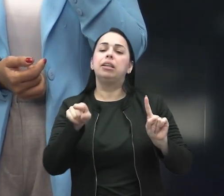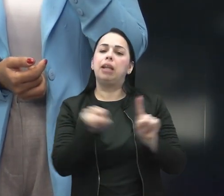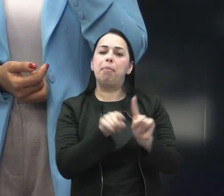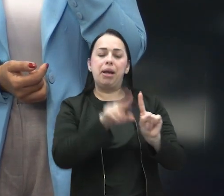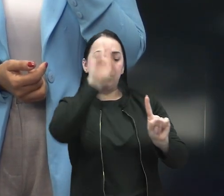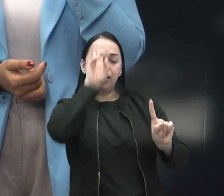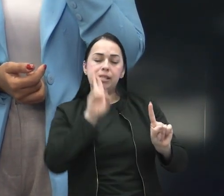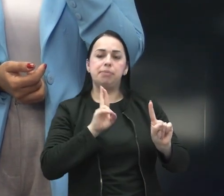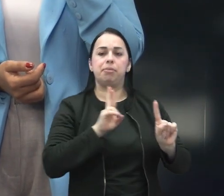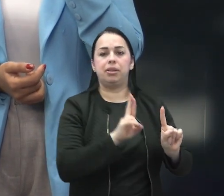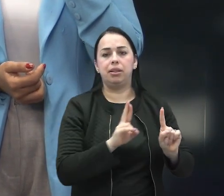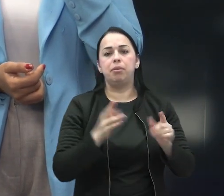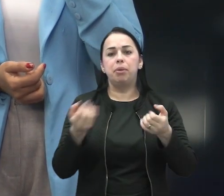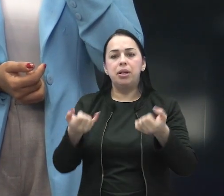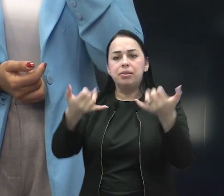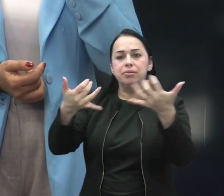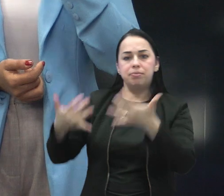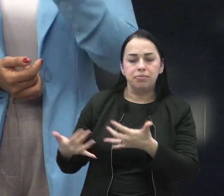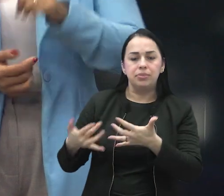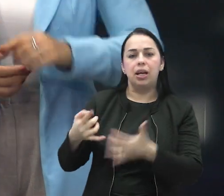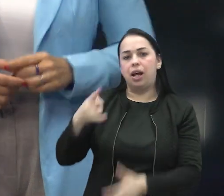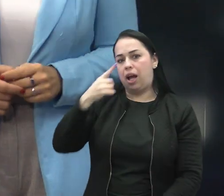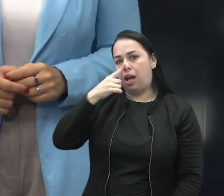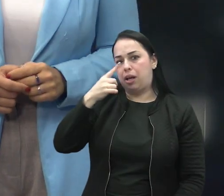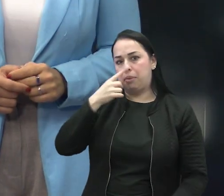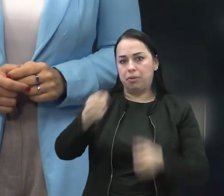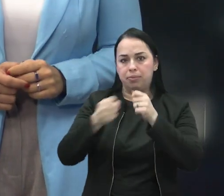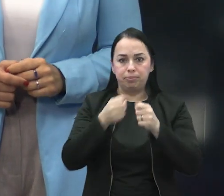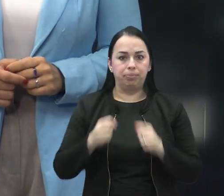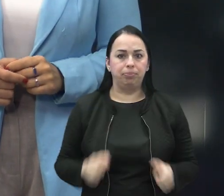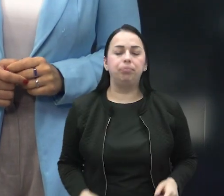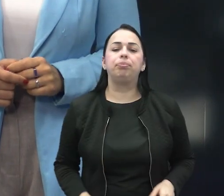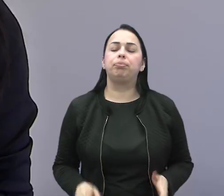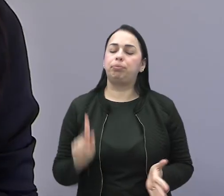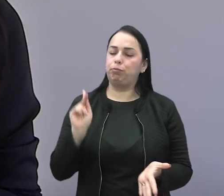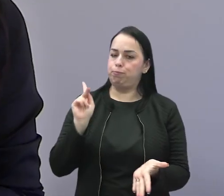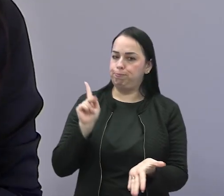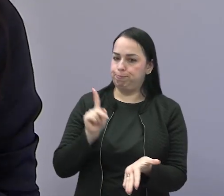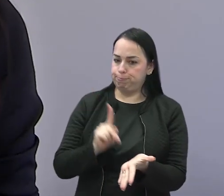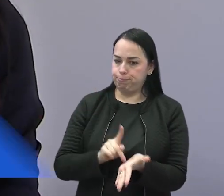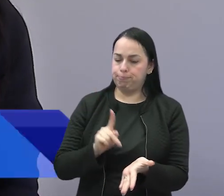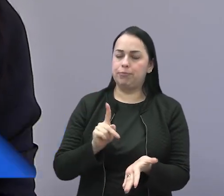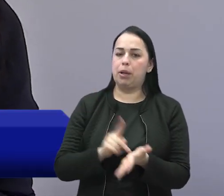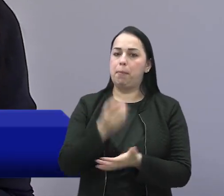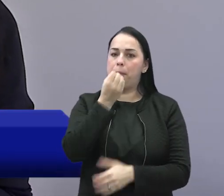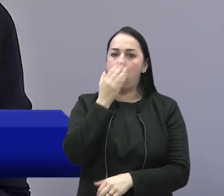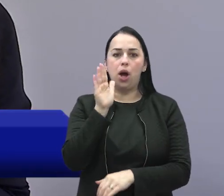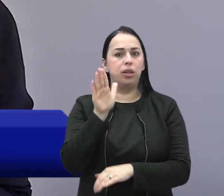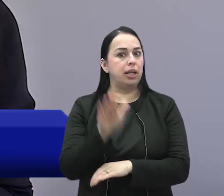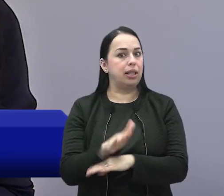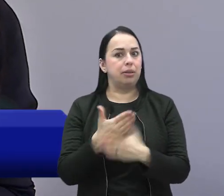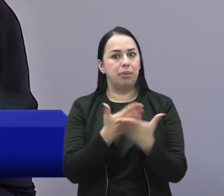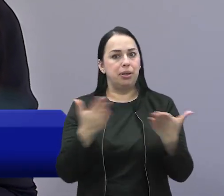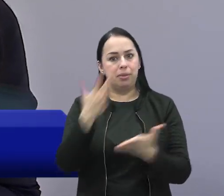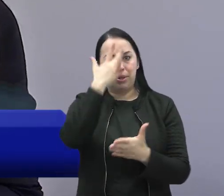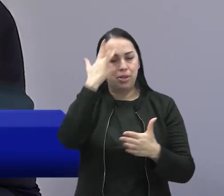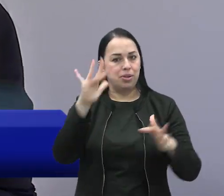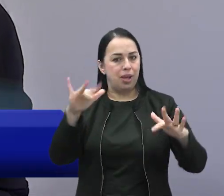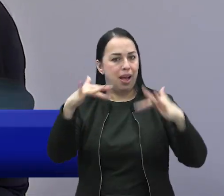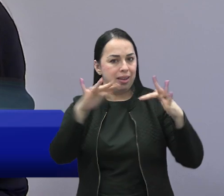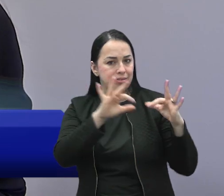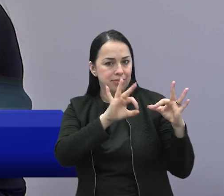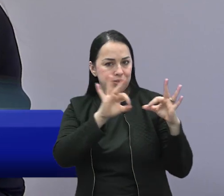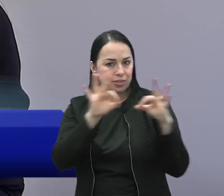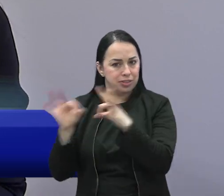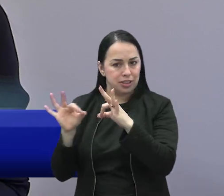respeitados. E quem vai trazer mais informações para a gente é a repórter Dani Rivas. É isso mesmo, uma boa tarde para